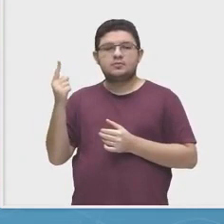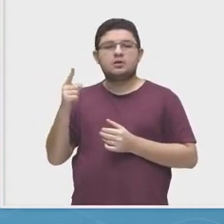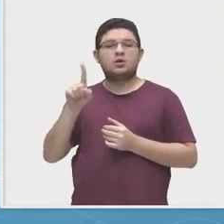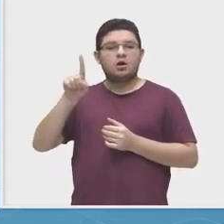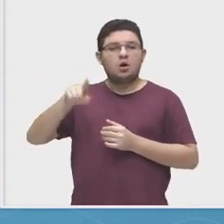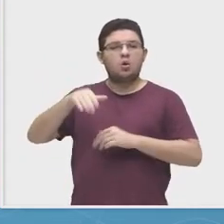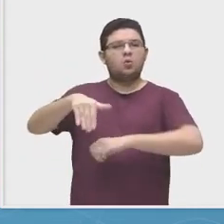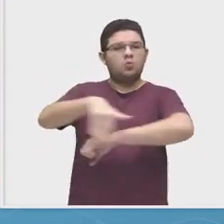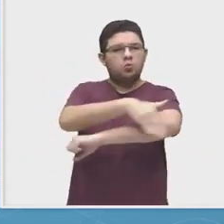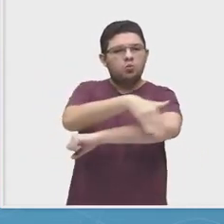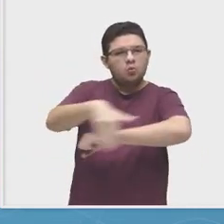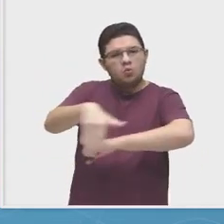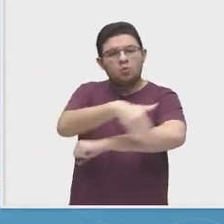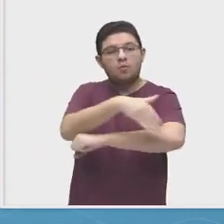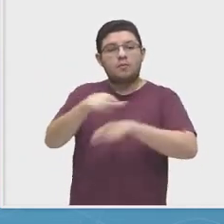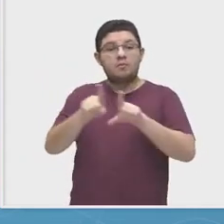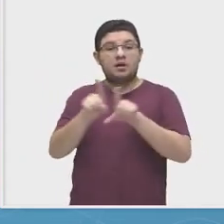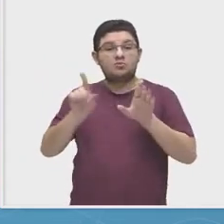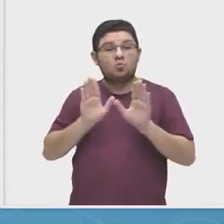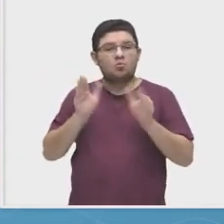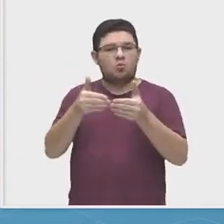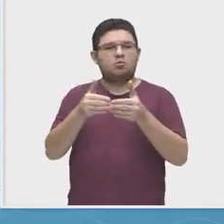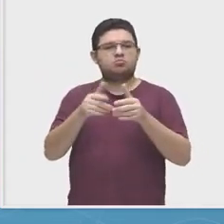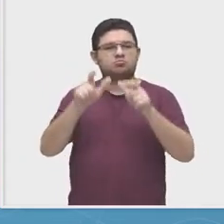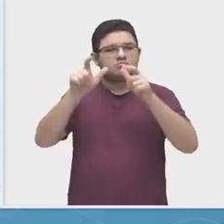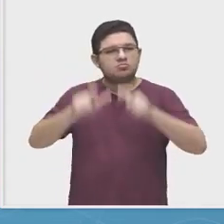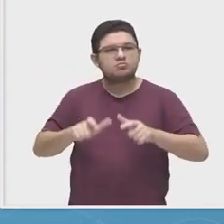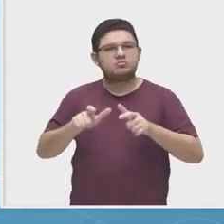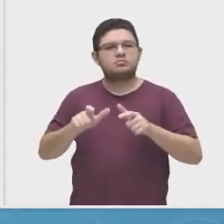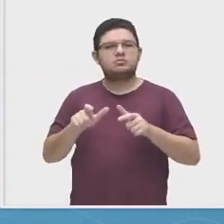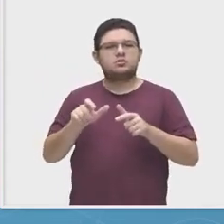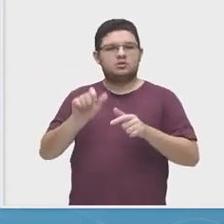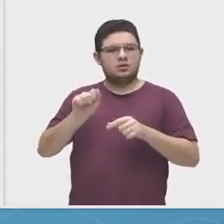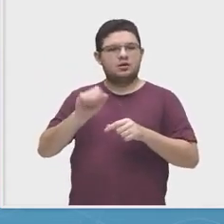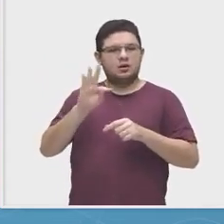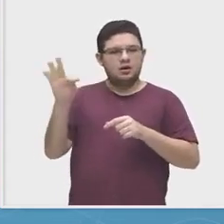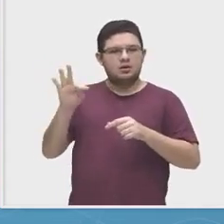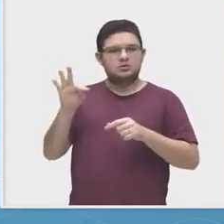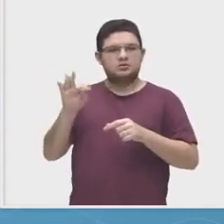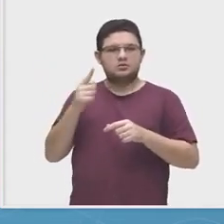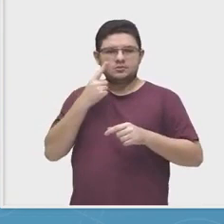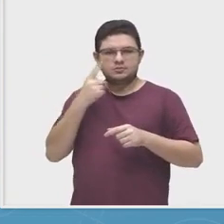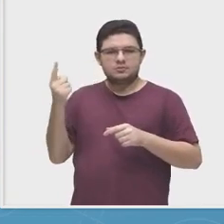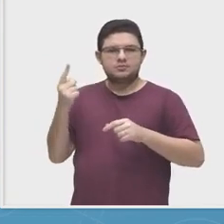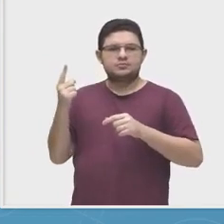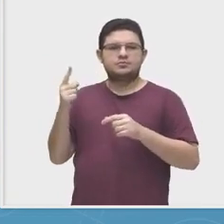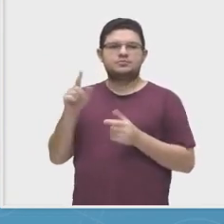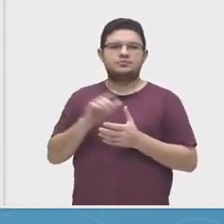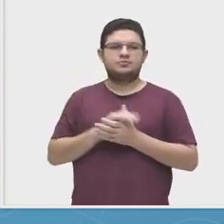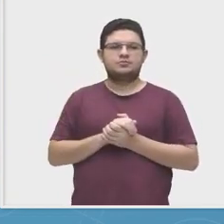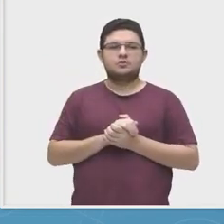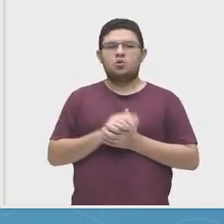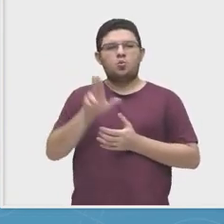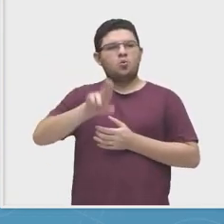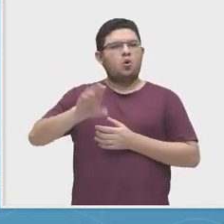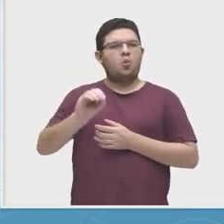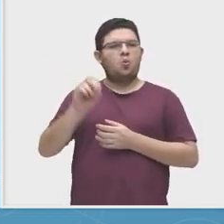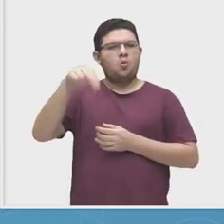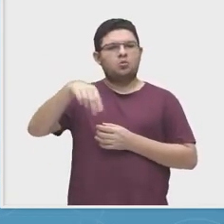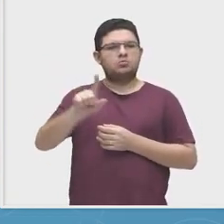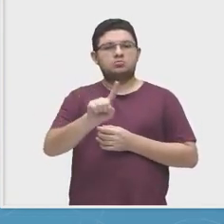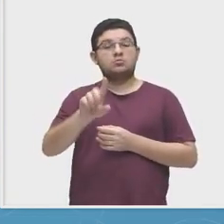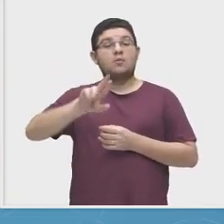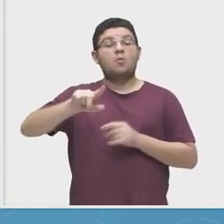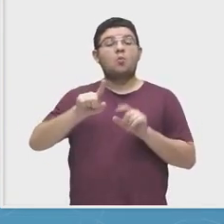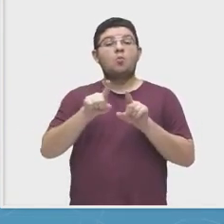rua, né, mas é um local bem exato. Eu coloquei um número, portanto, eu utilizo o at, tá certo? E não o on. Locais